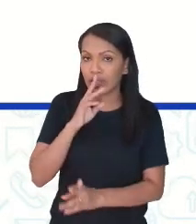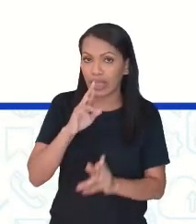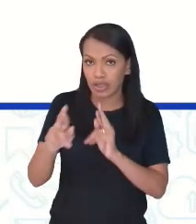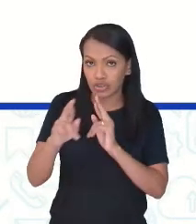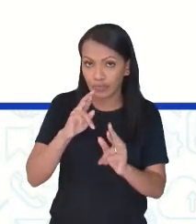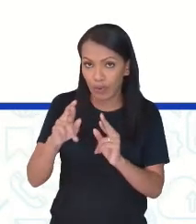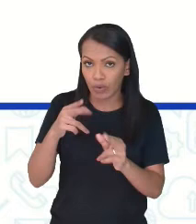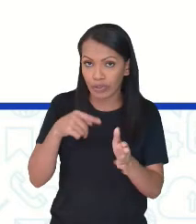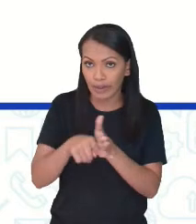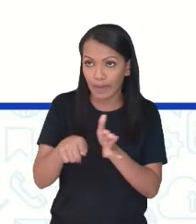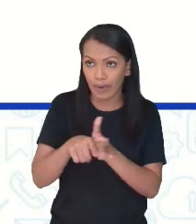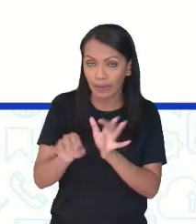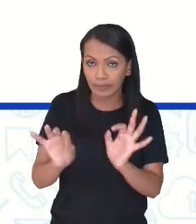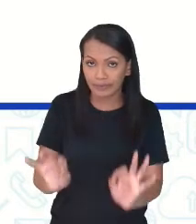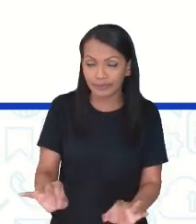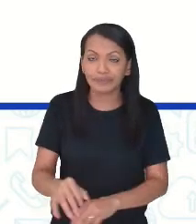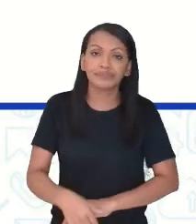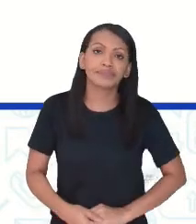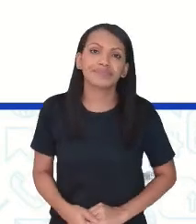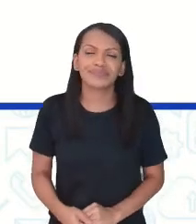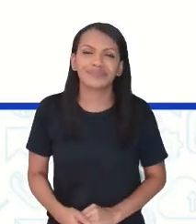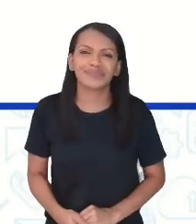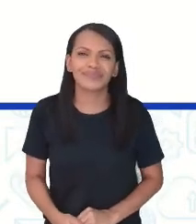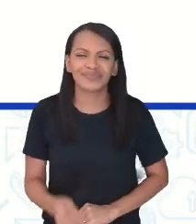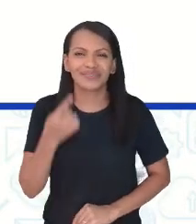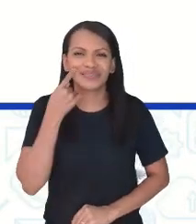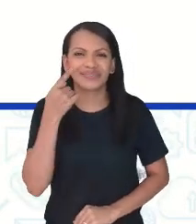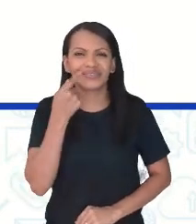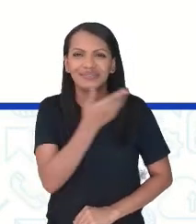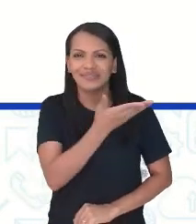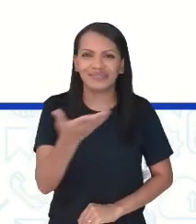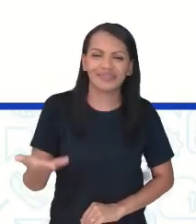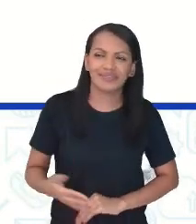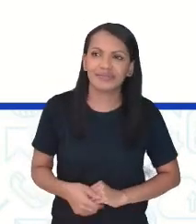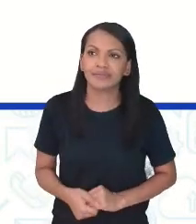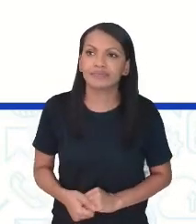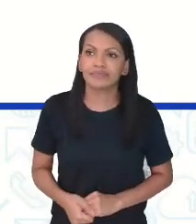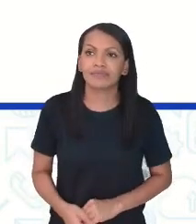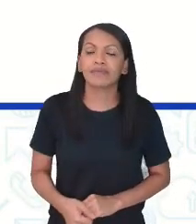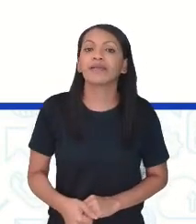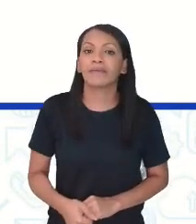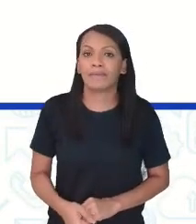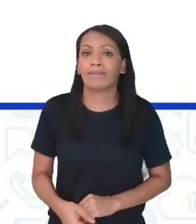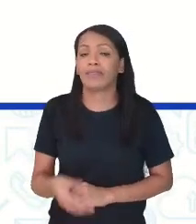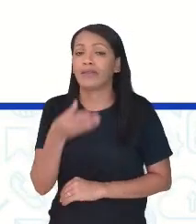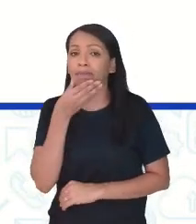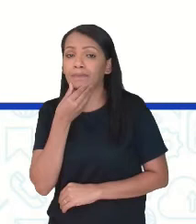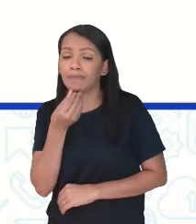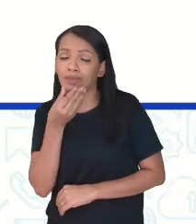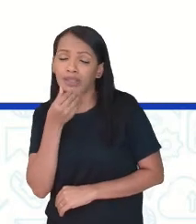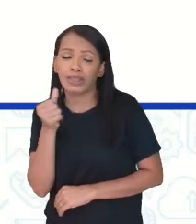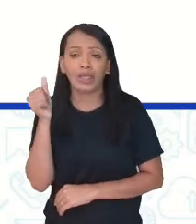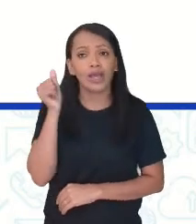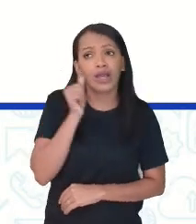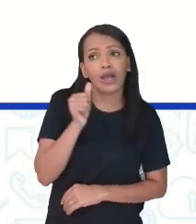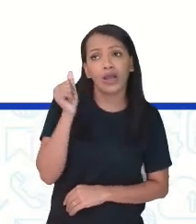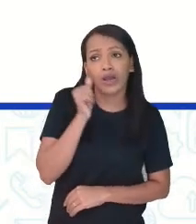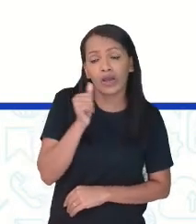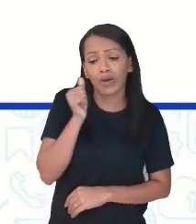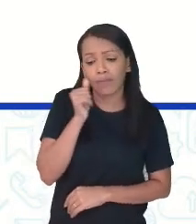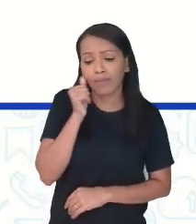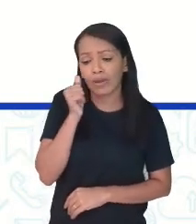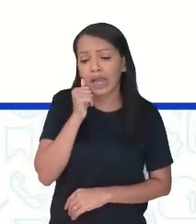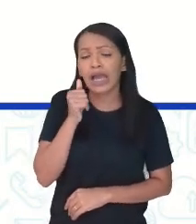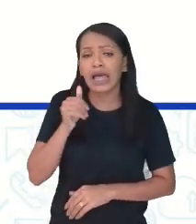bom? Então, observe esse probleminha aí que eu trouxe para vocês, ó. Pedro e Alice recolheram várias conchinhas